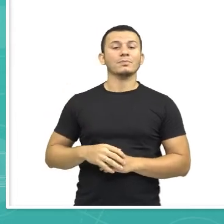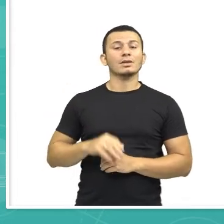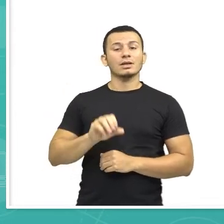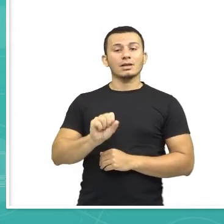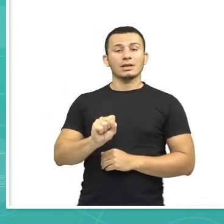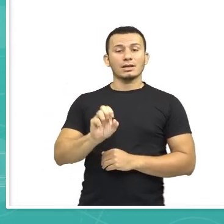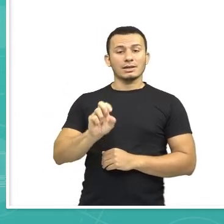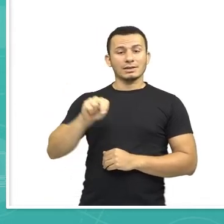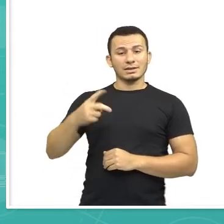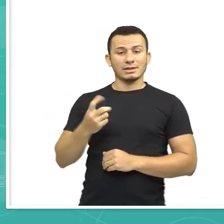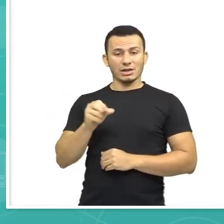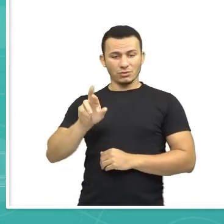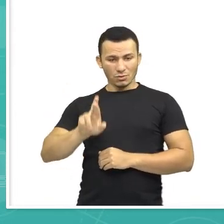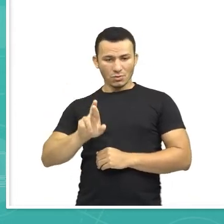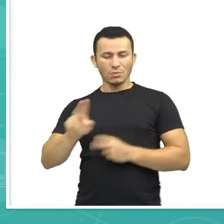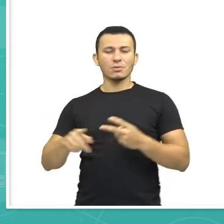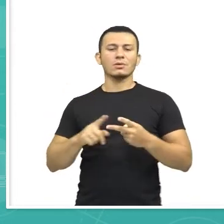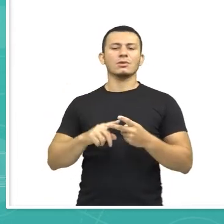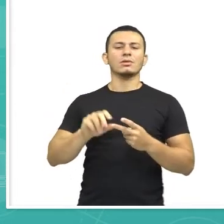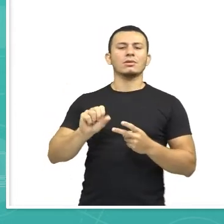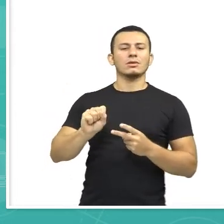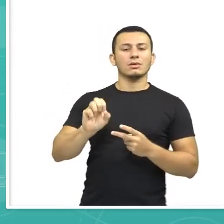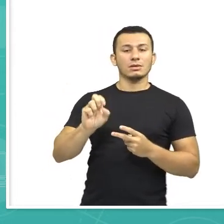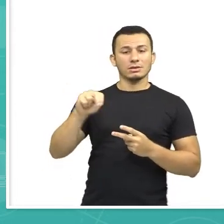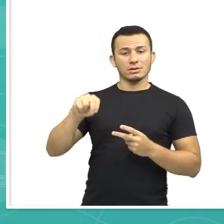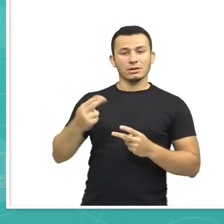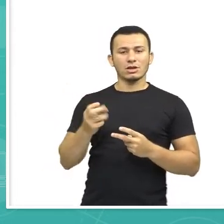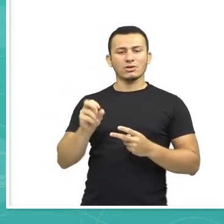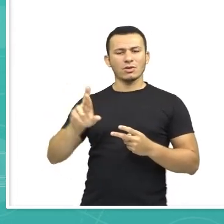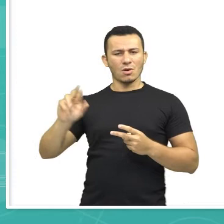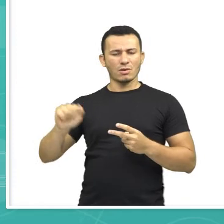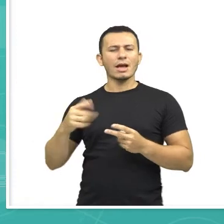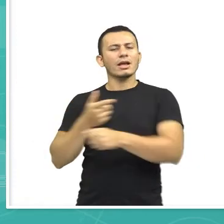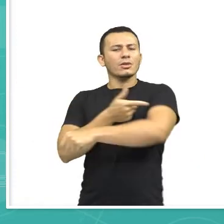trato mais educado com pessoas que você